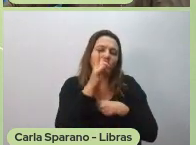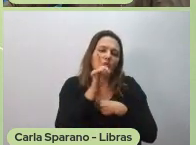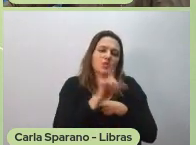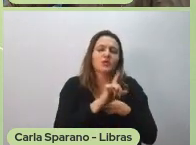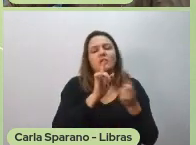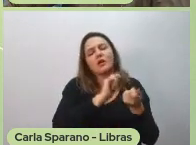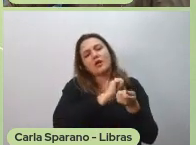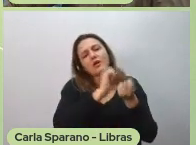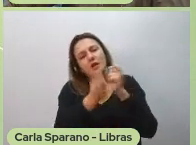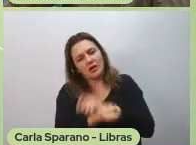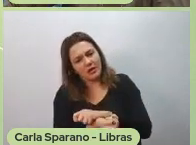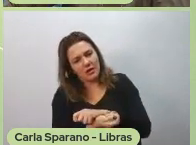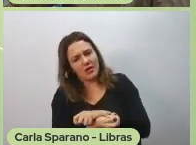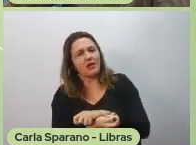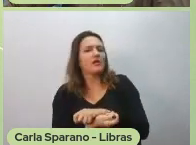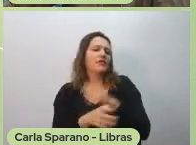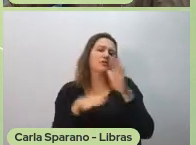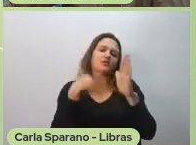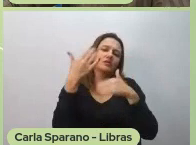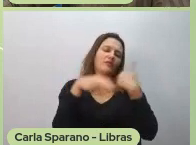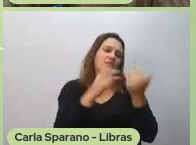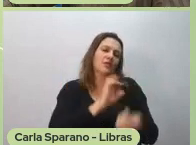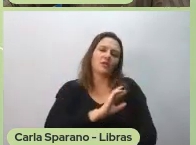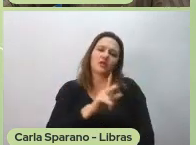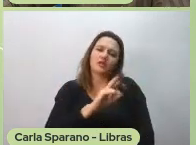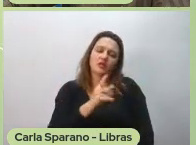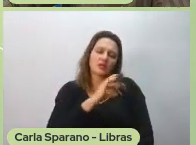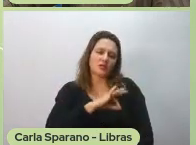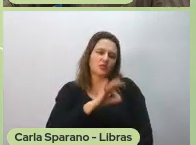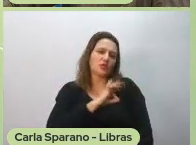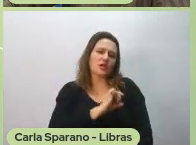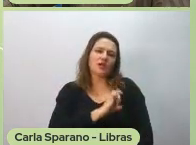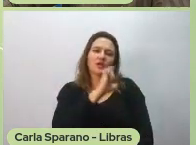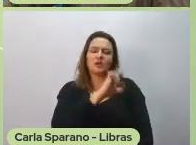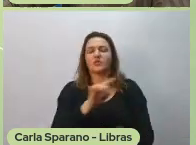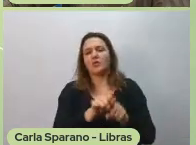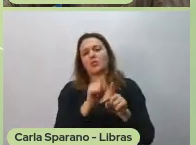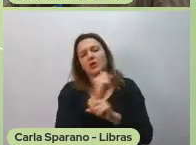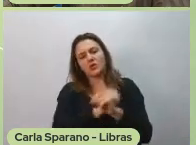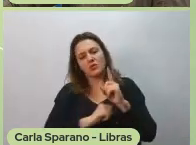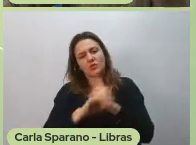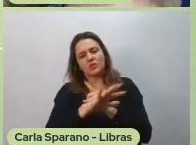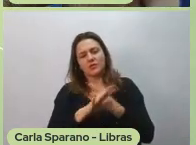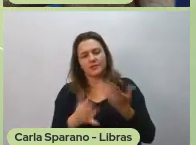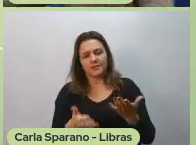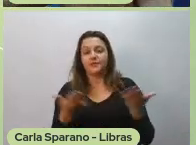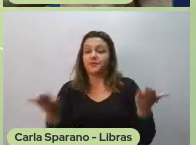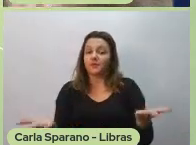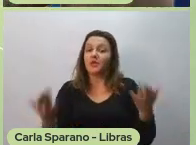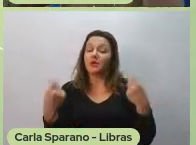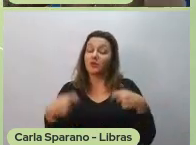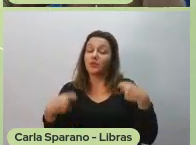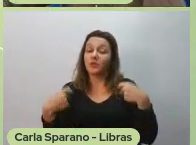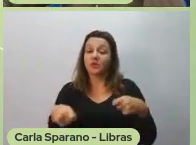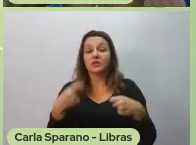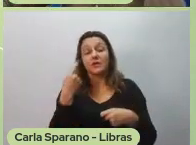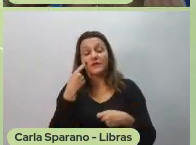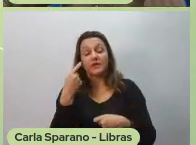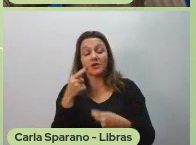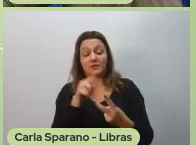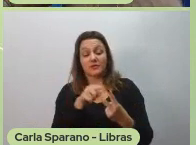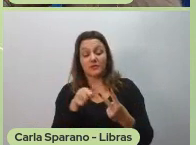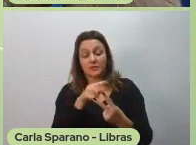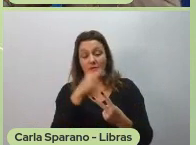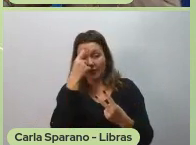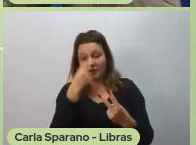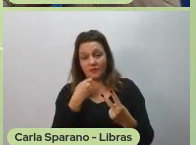adequar. Ela não vai se desenvolver nem economicamente, nem socialmente. Então é preciso olhar para essas pessoas com um